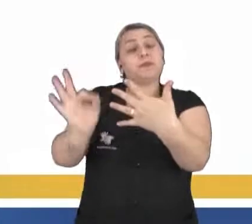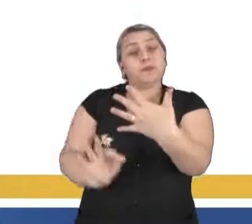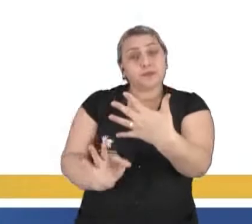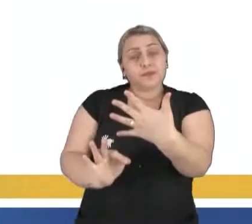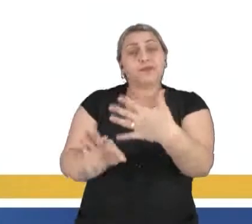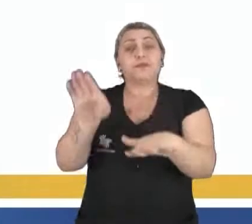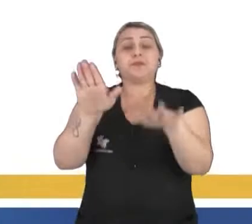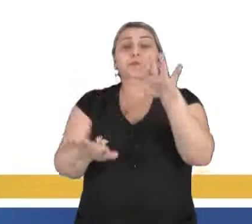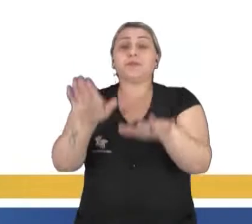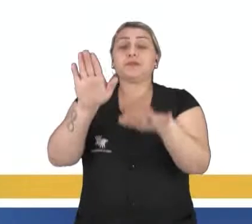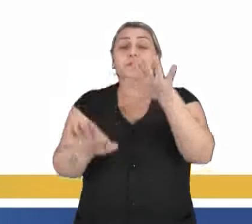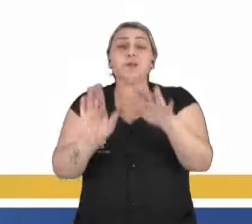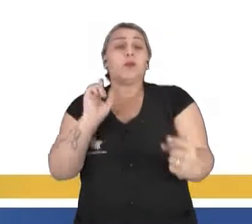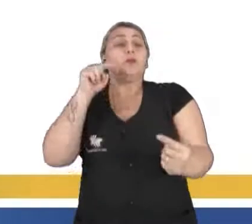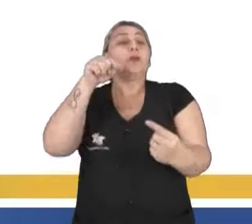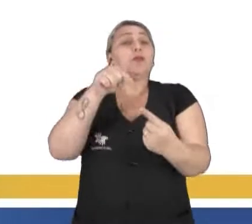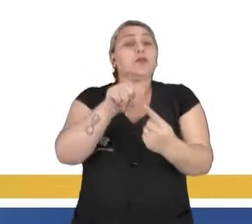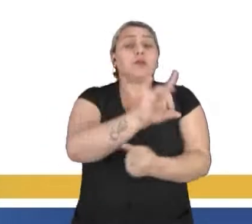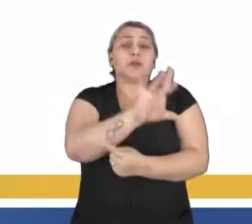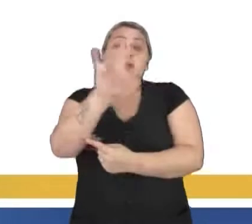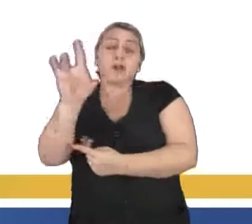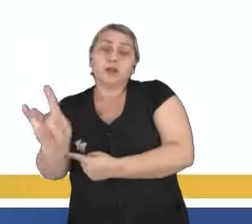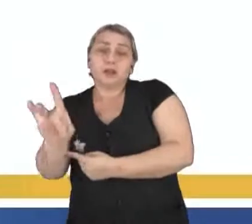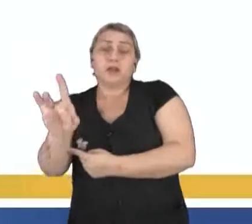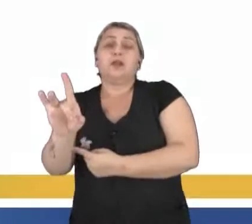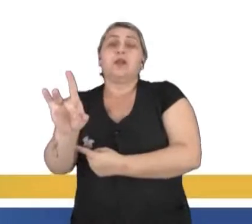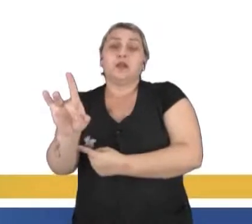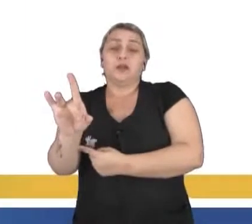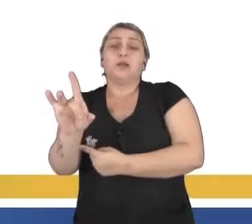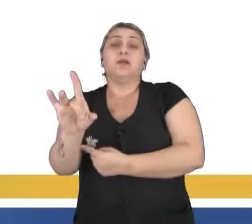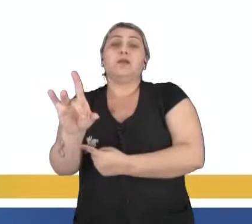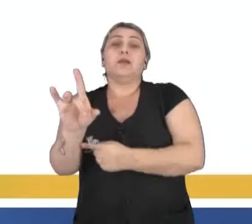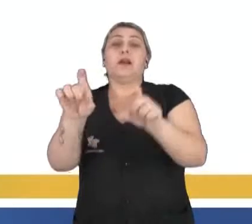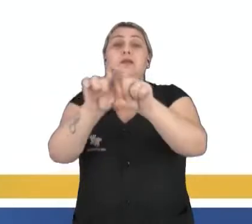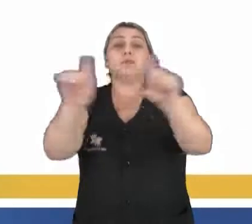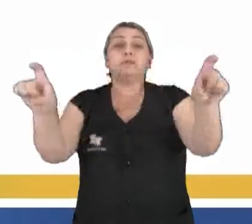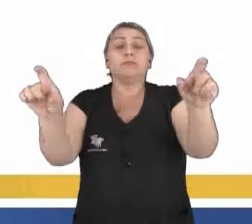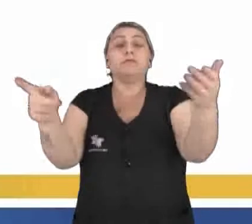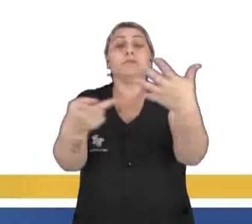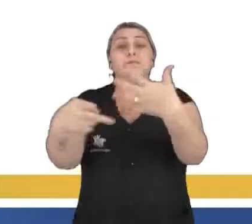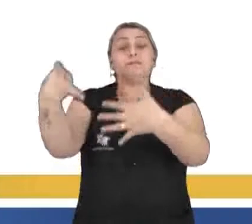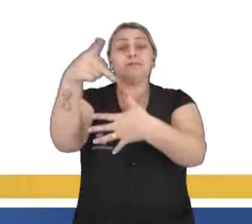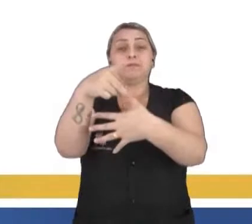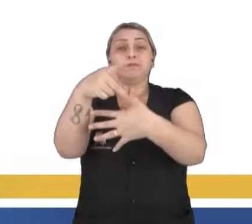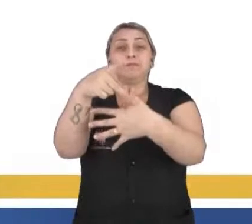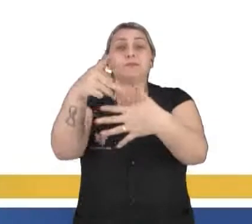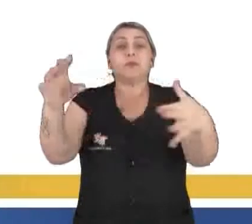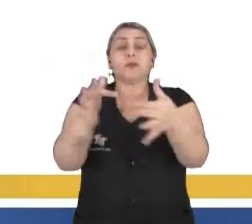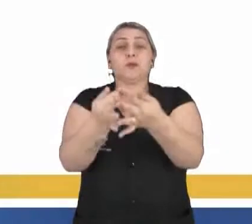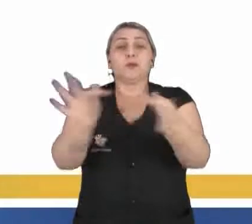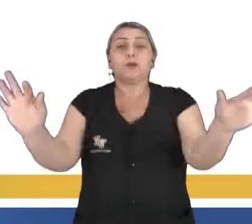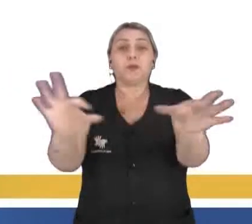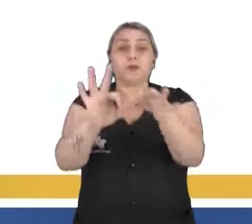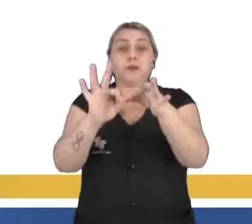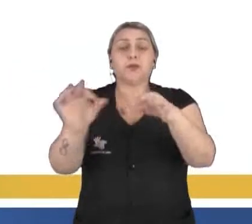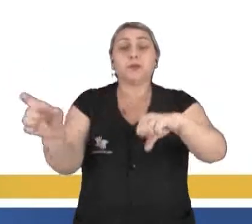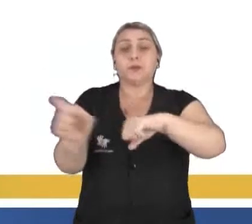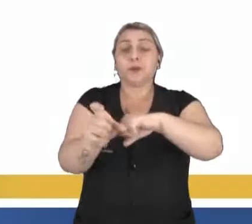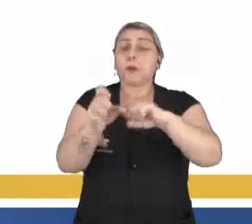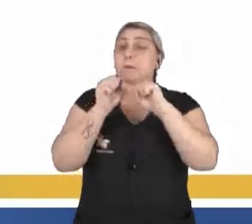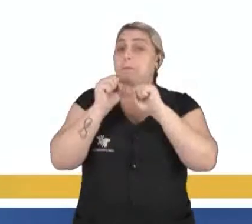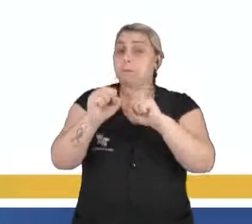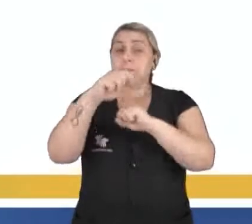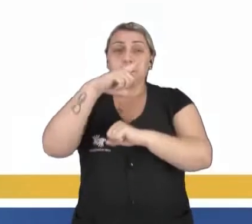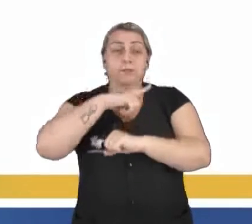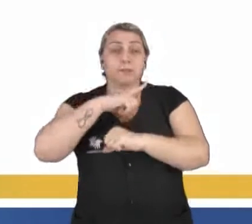de acordo com a função que exerce em relação à oração principal. As orações subordinadas substantivas podem